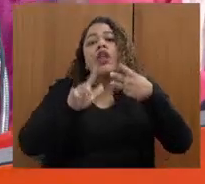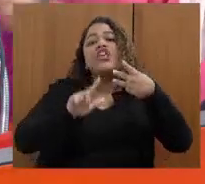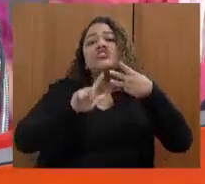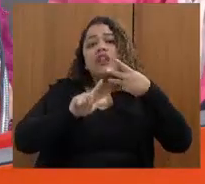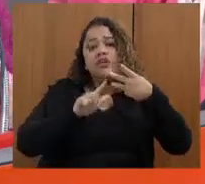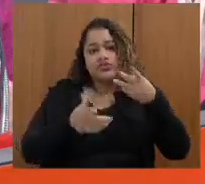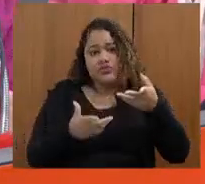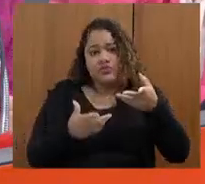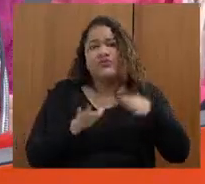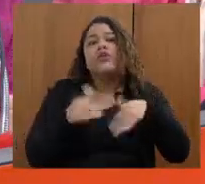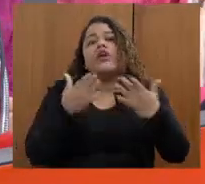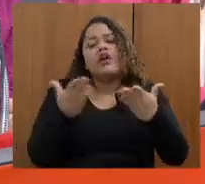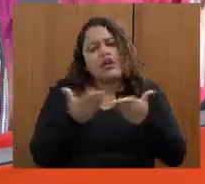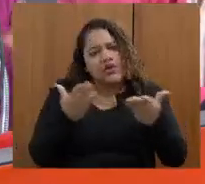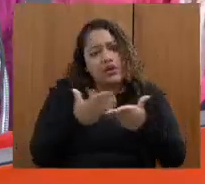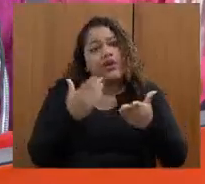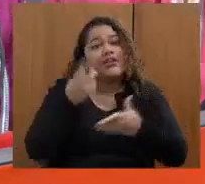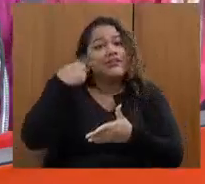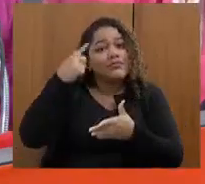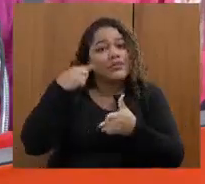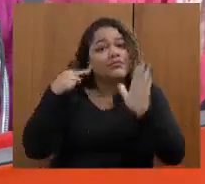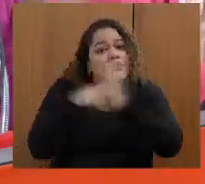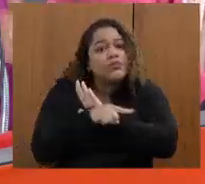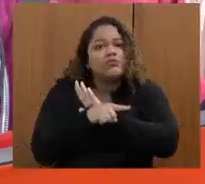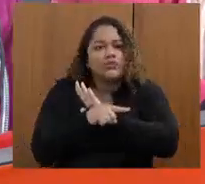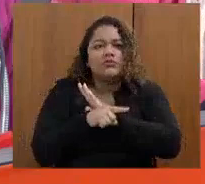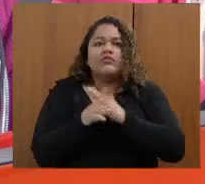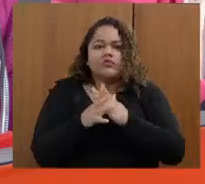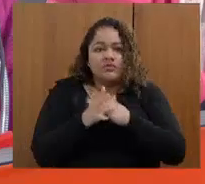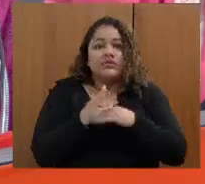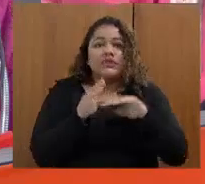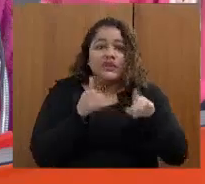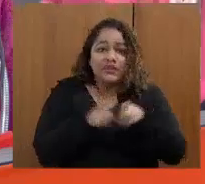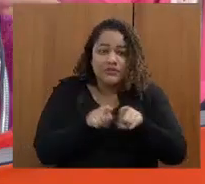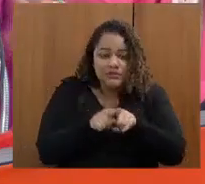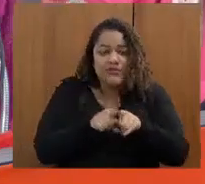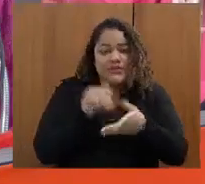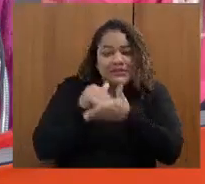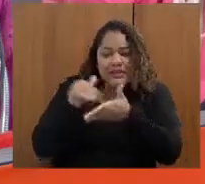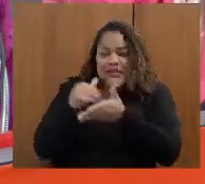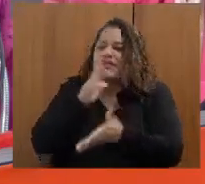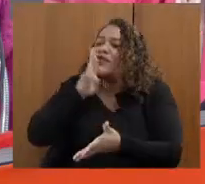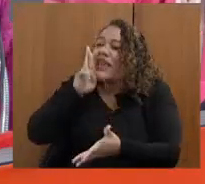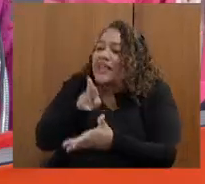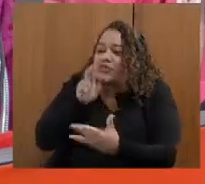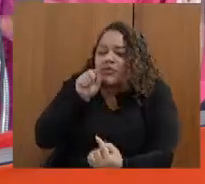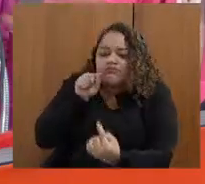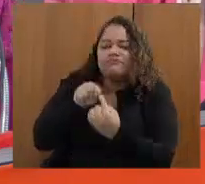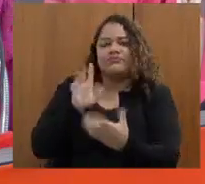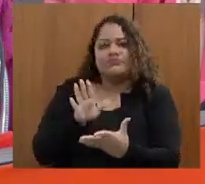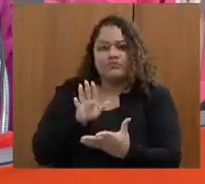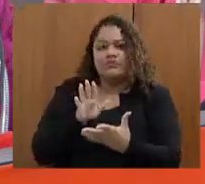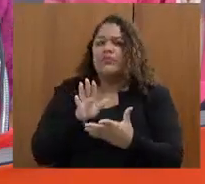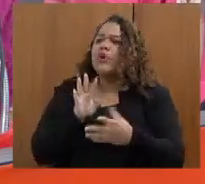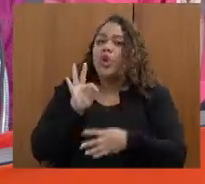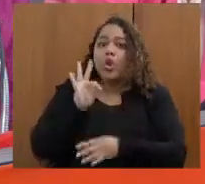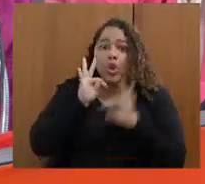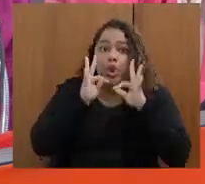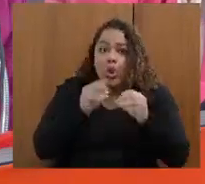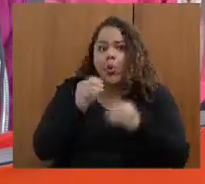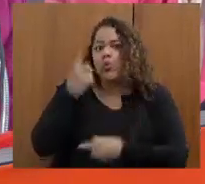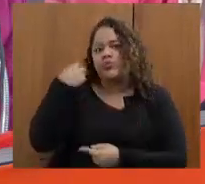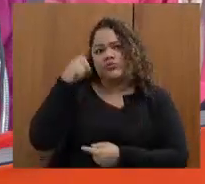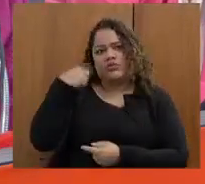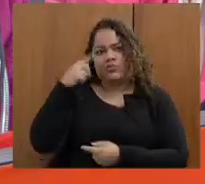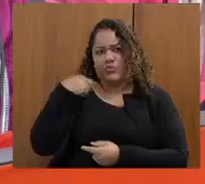deputado com a resposta objetiva do secretário de todos né eu tô fazendo essa solicitação para todos os questionamentos de todos os deputados